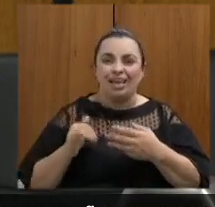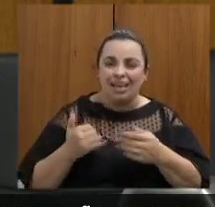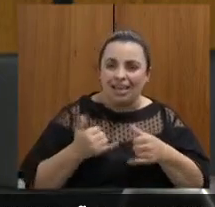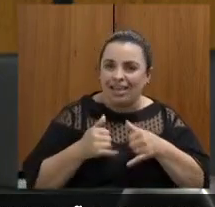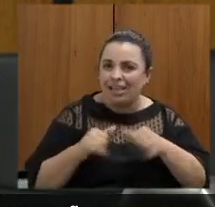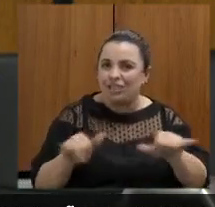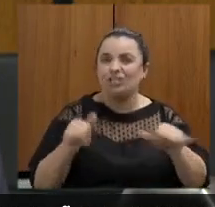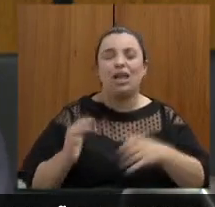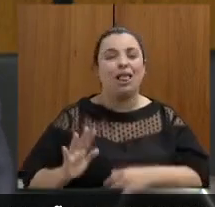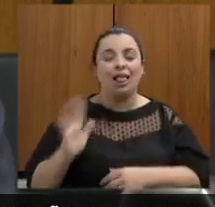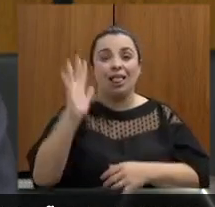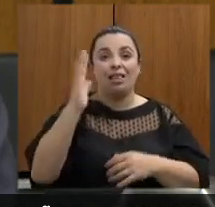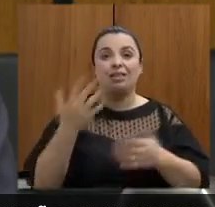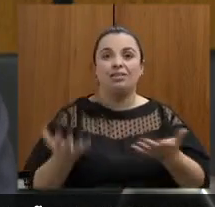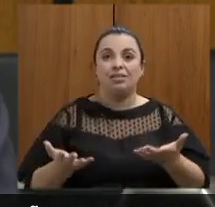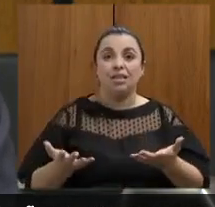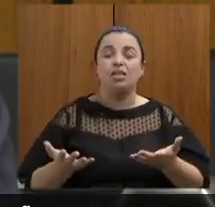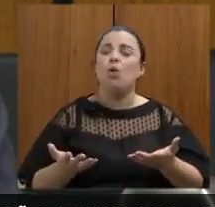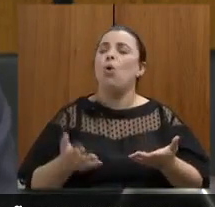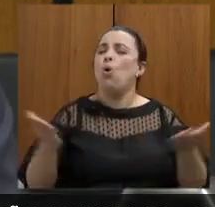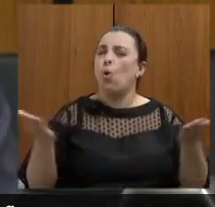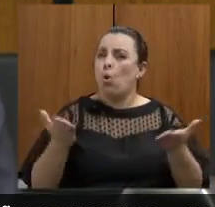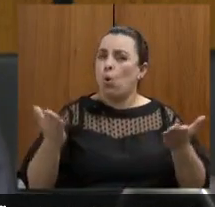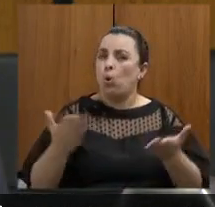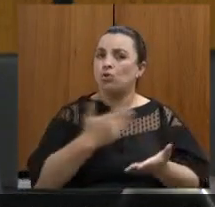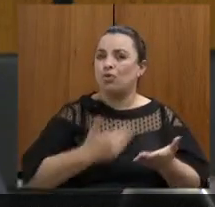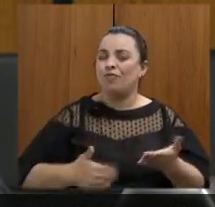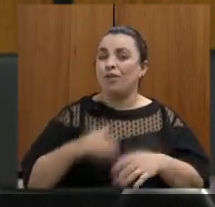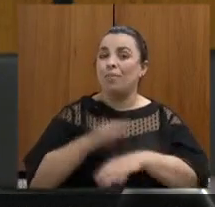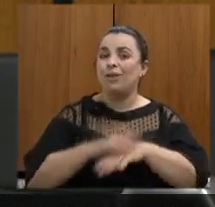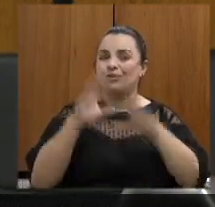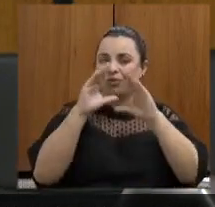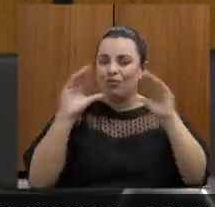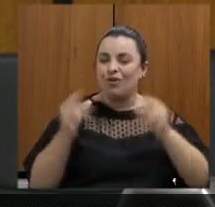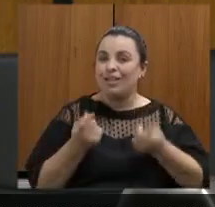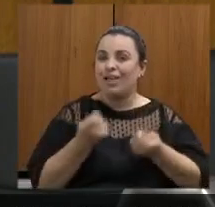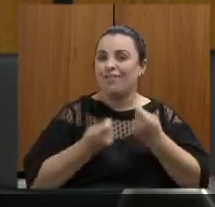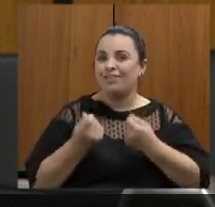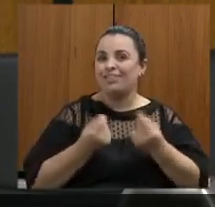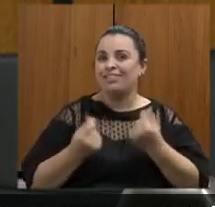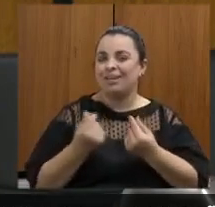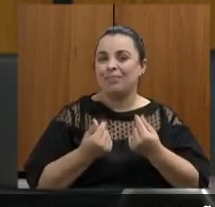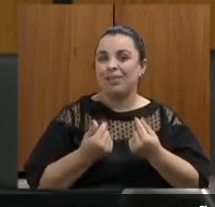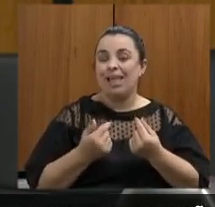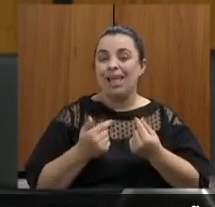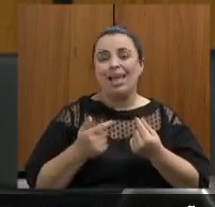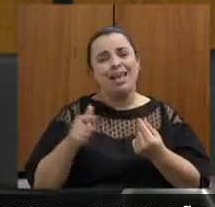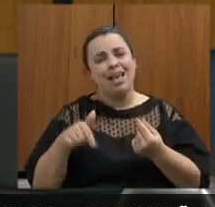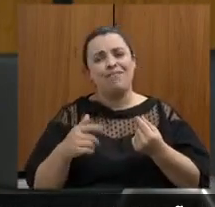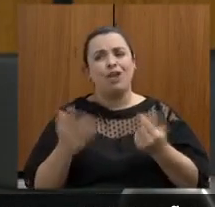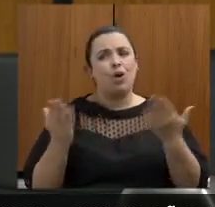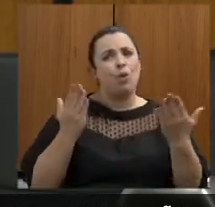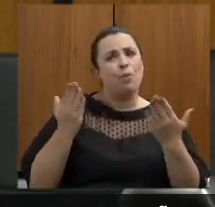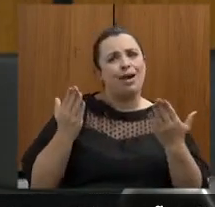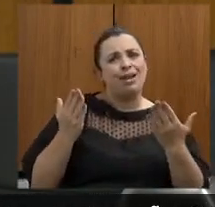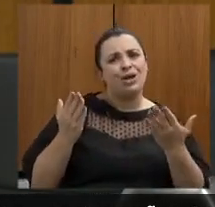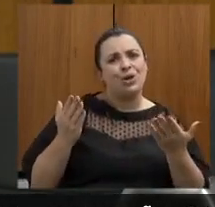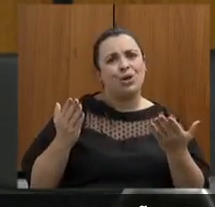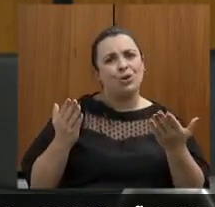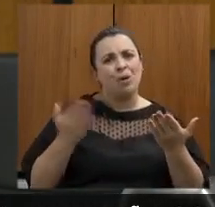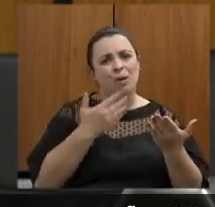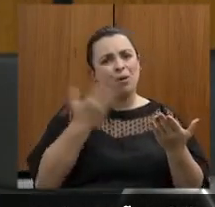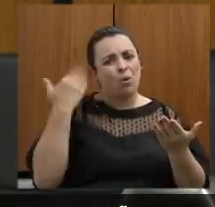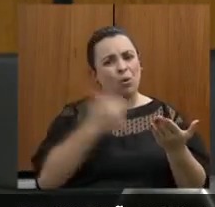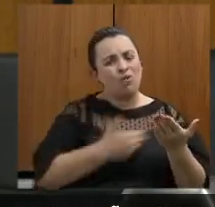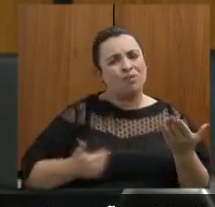tem uma situação muito mais confortável financeiramente e o governo dizer o seguinte Olha nós estamos parecido com o governo passado e tendo uma conta que são